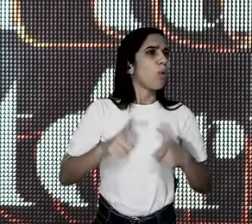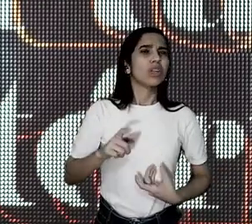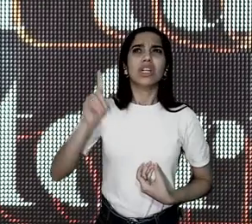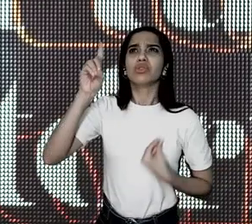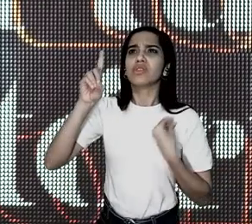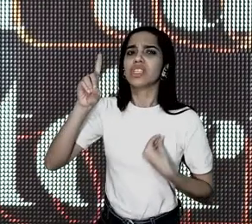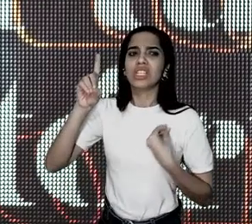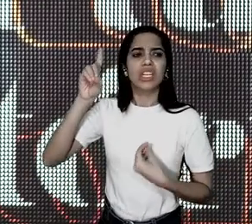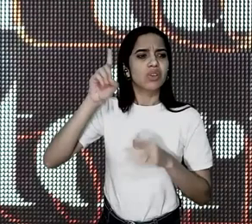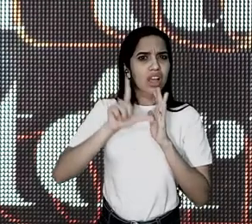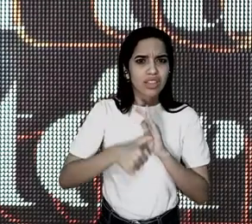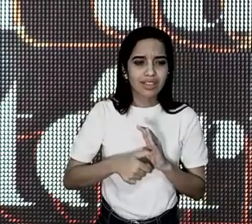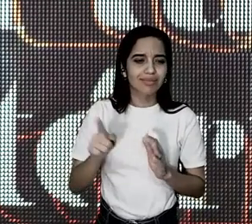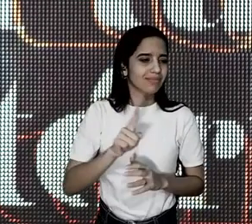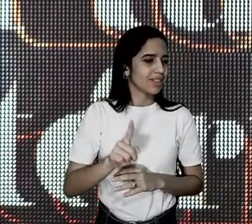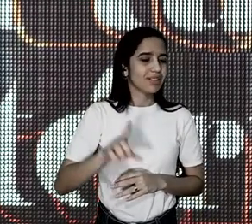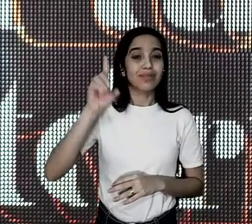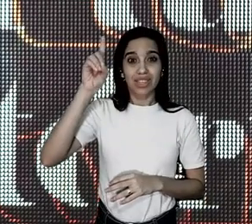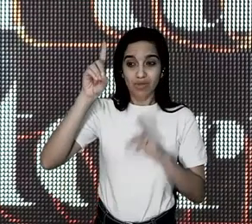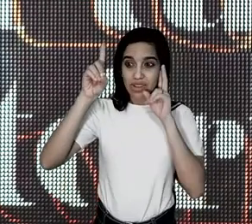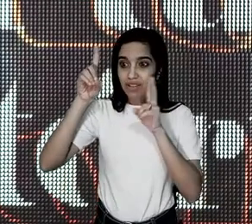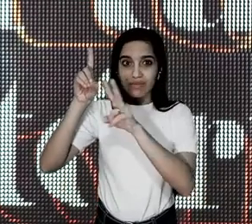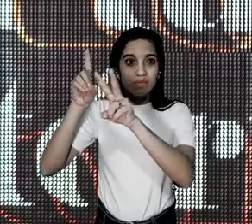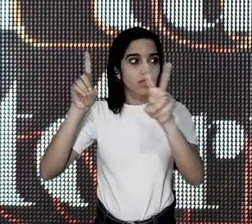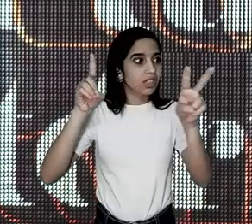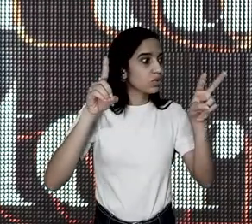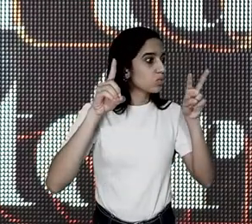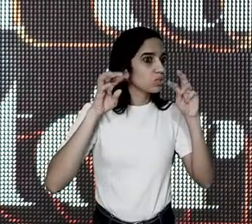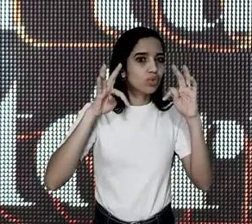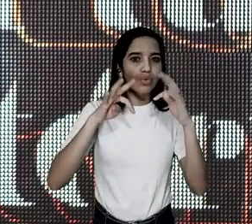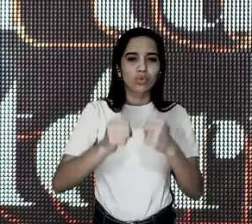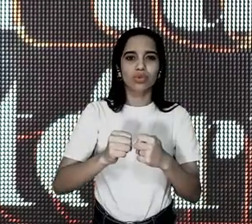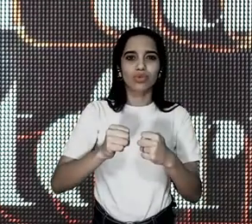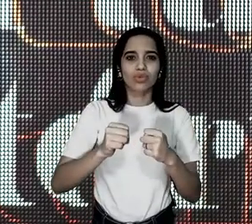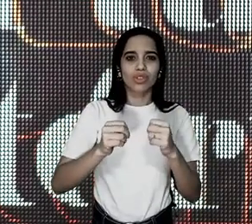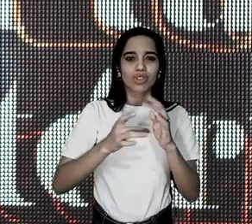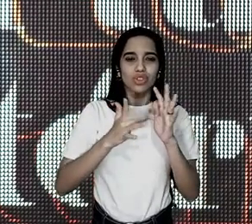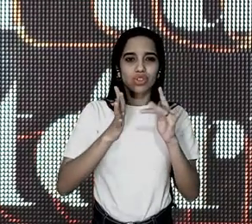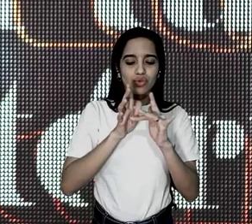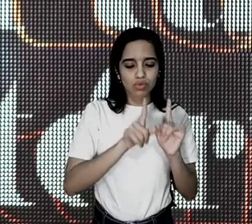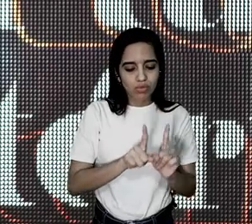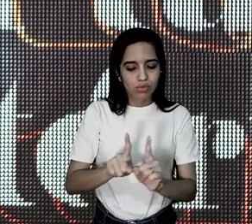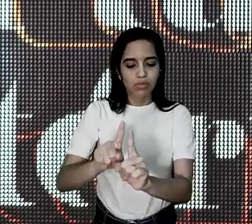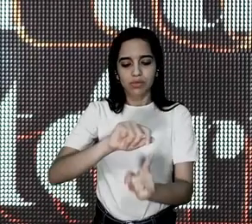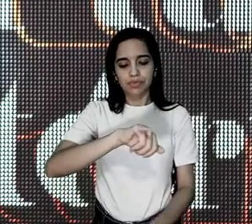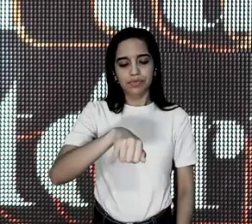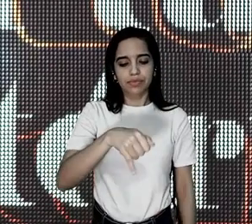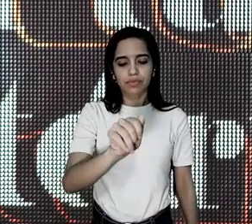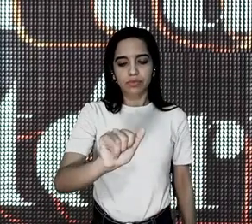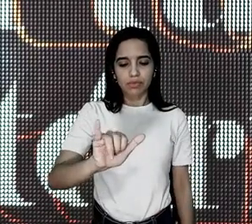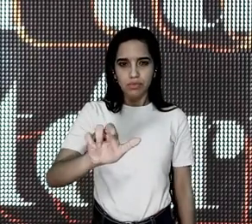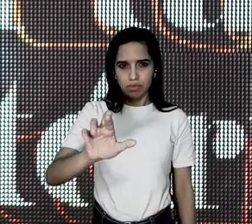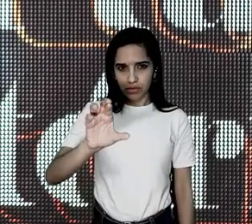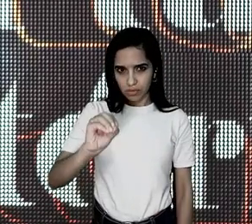vendo o panorama completo. Jesus vem acompanhando Jairo e passando por aquelas ruazinhas